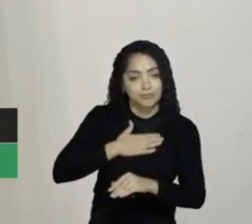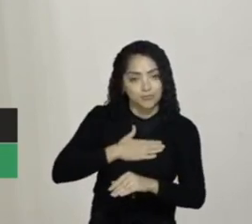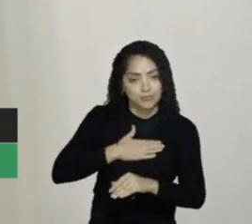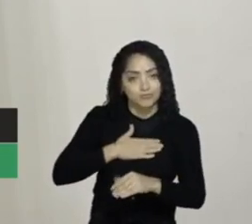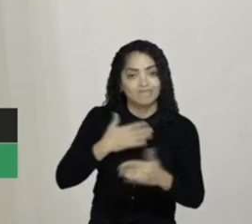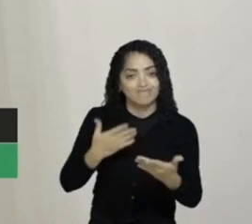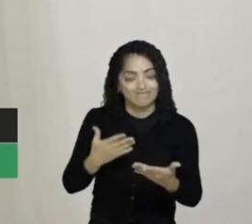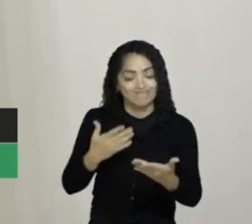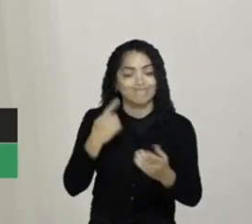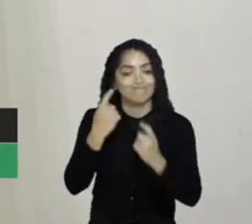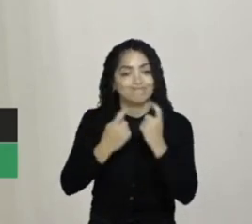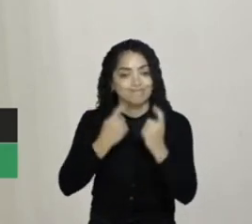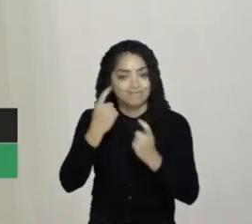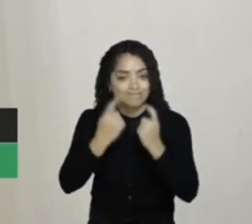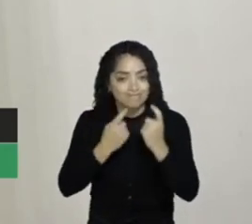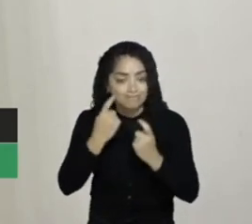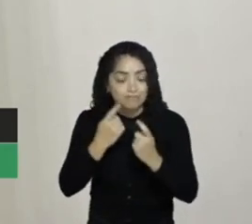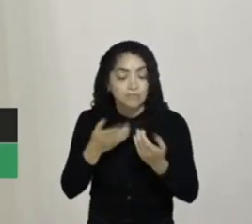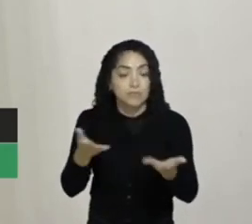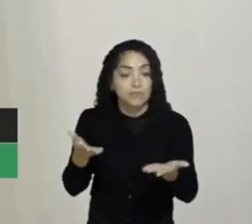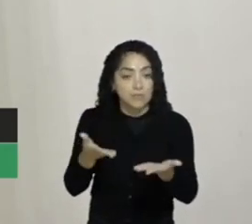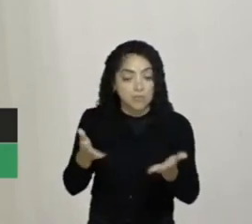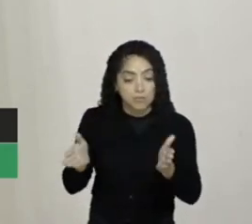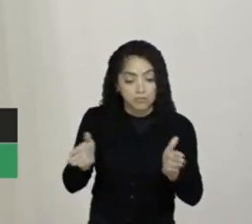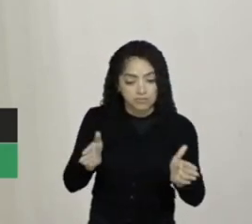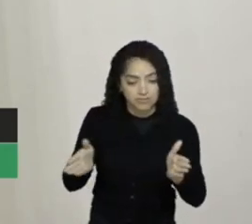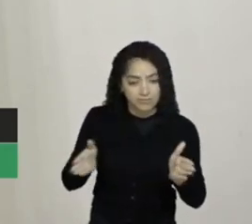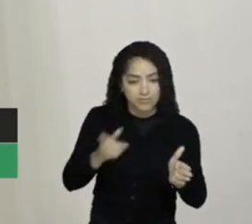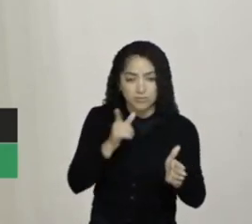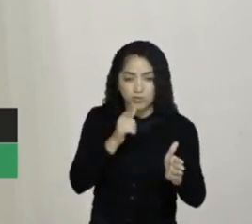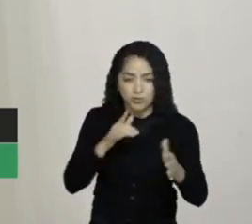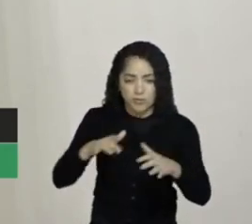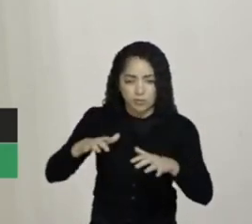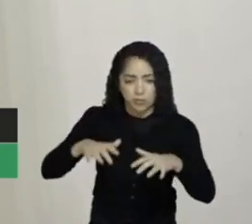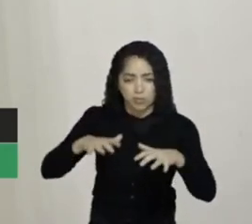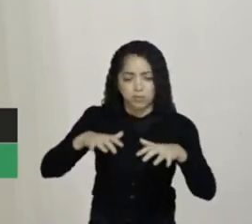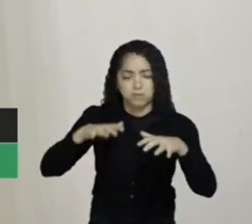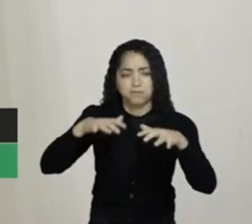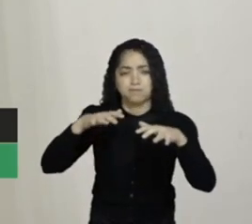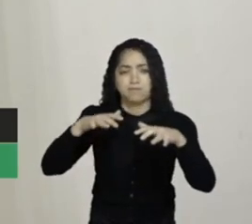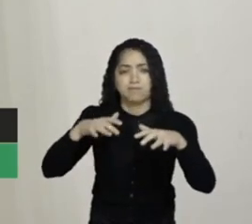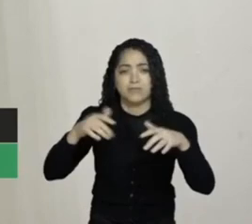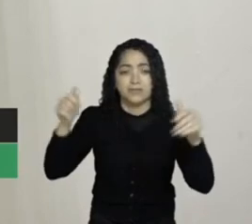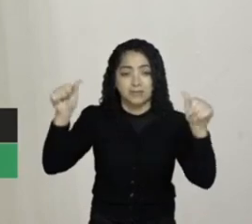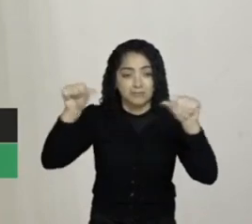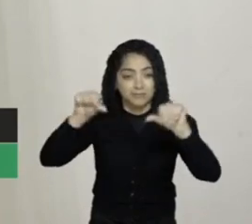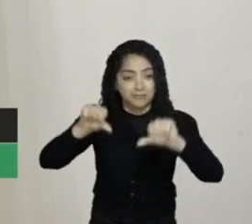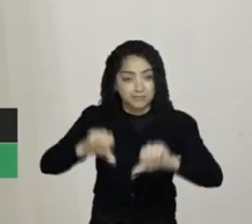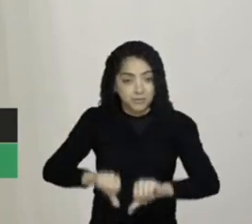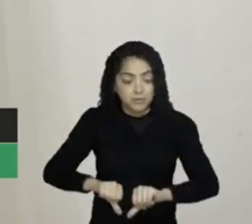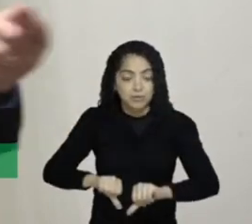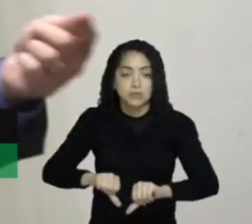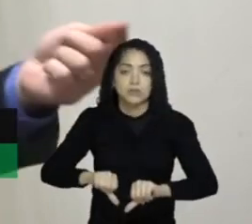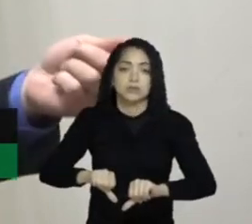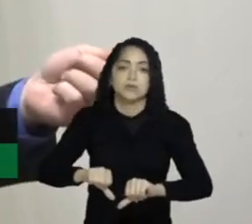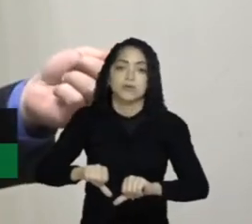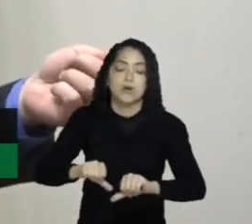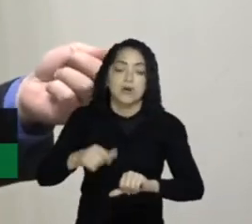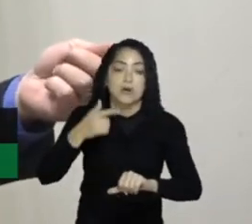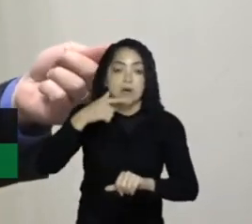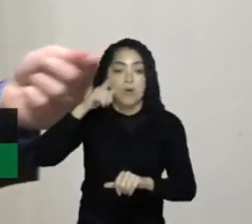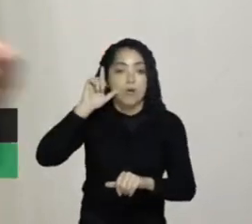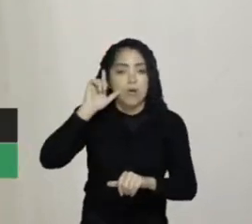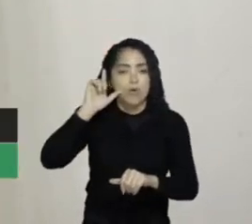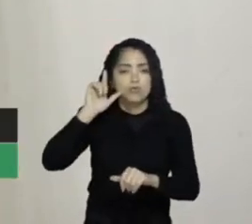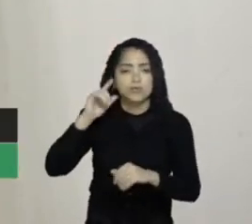é preocupante agora nesse período de chuvas tá piorando ainda mais a situação eu recebi ontem alguns